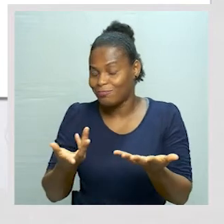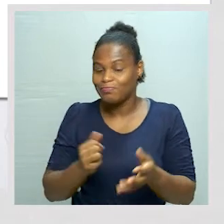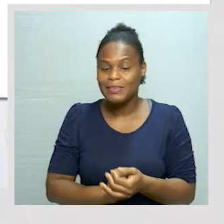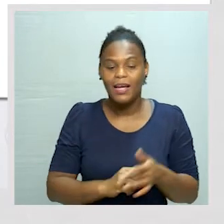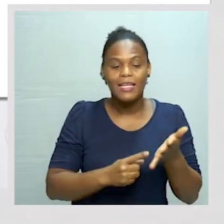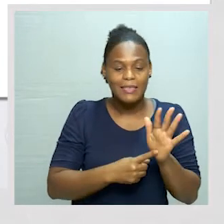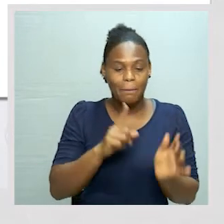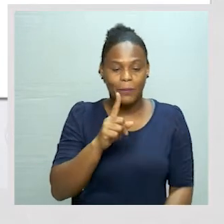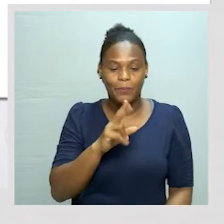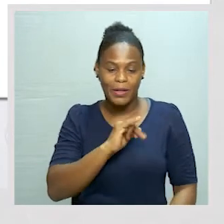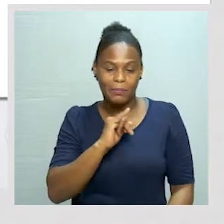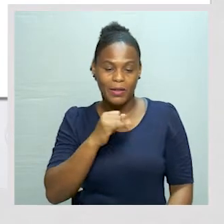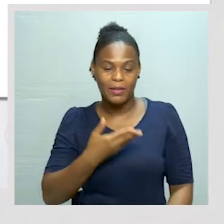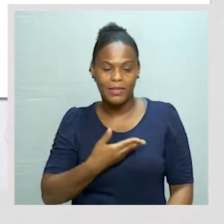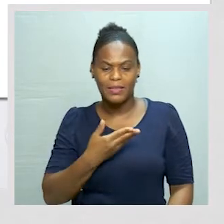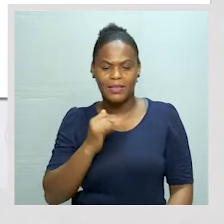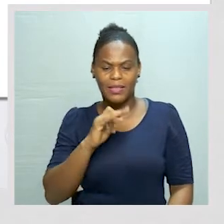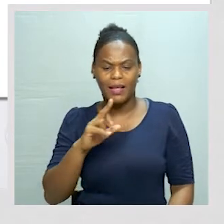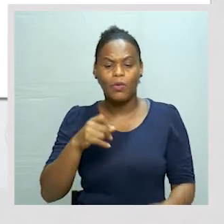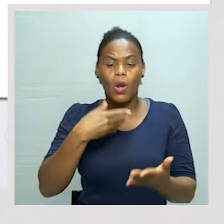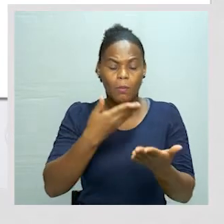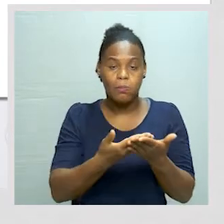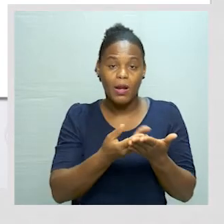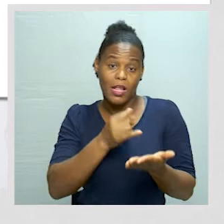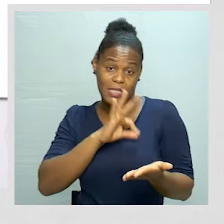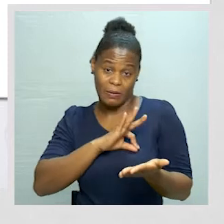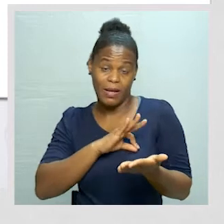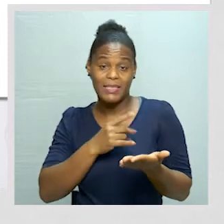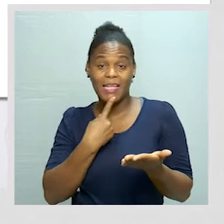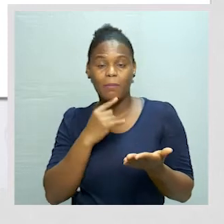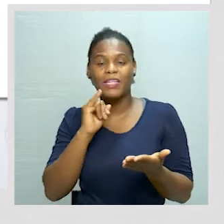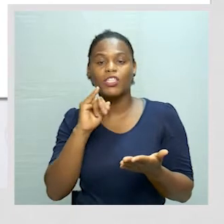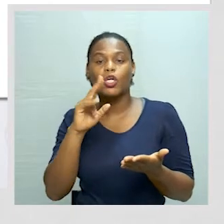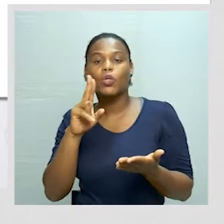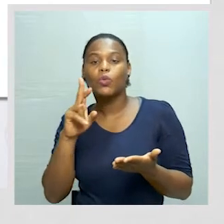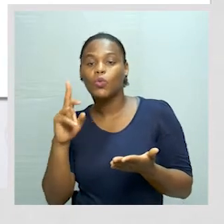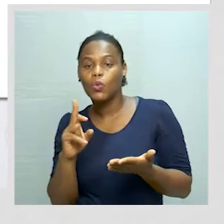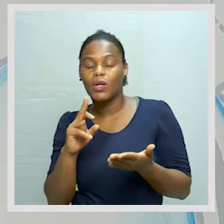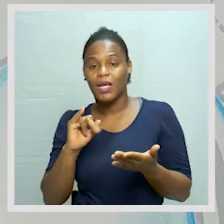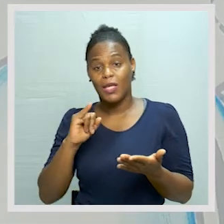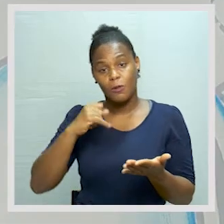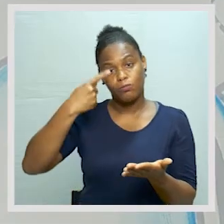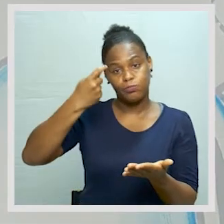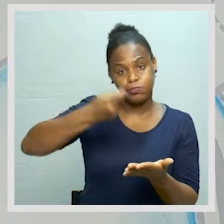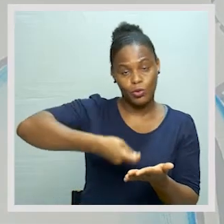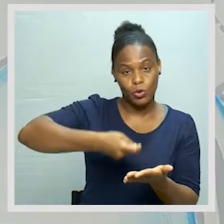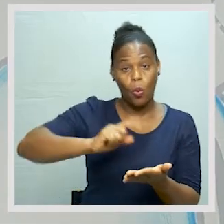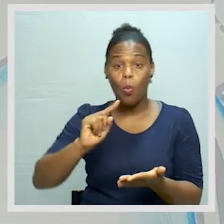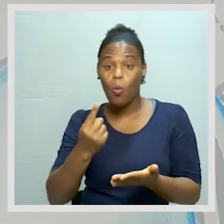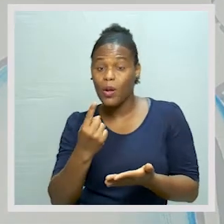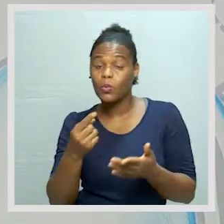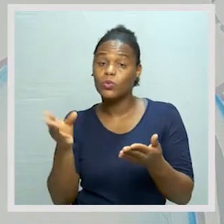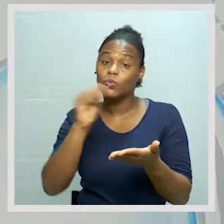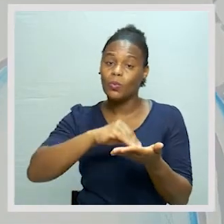aquilo que incide diretamente sobre o rendimento, que aqui em Cabo Verde nós chamamos de IUR, que significa Imposto Único